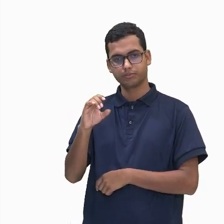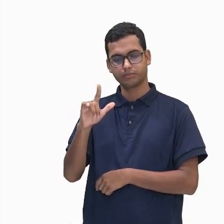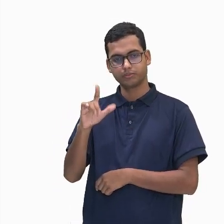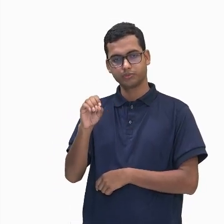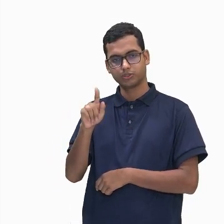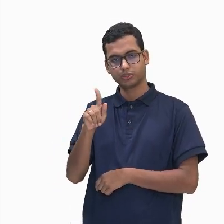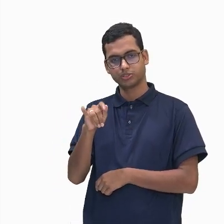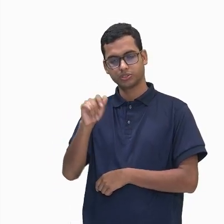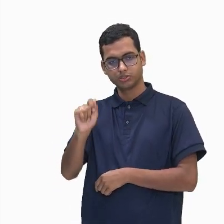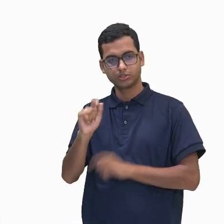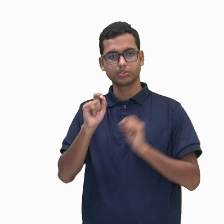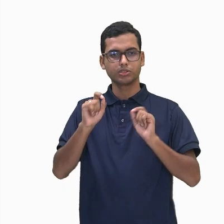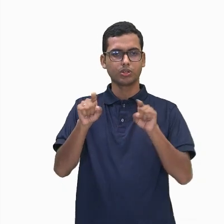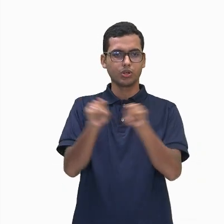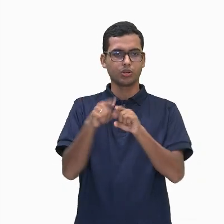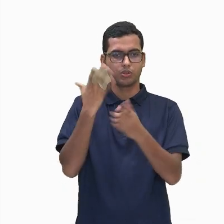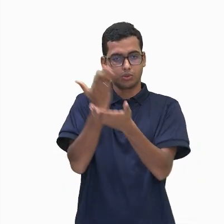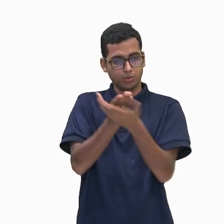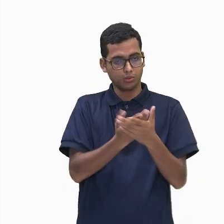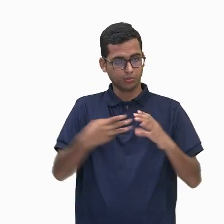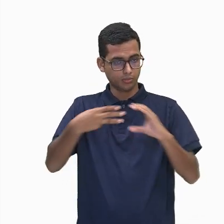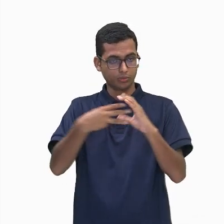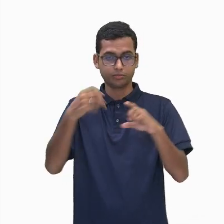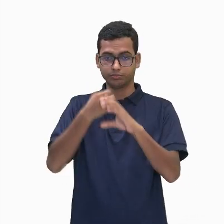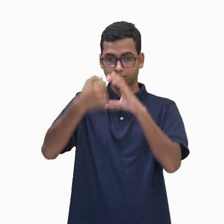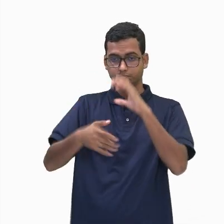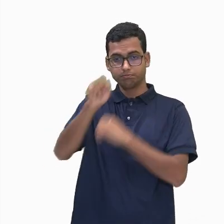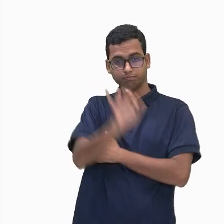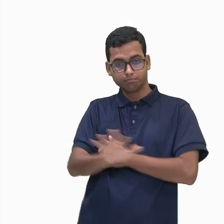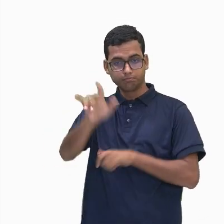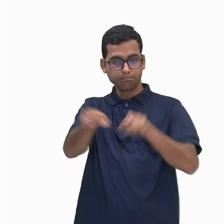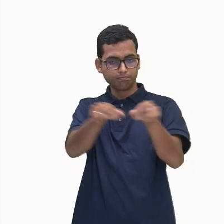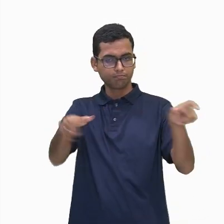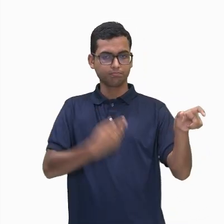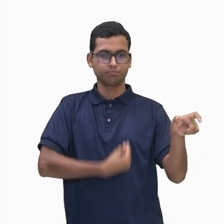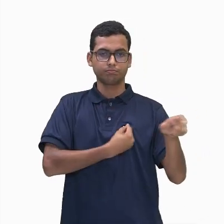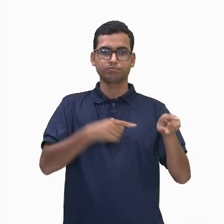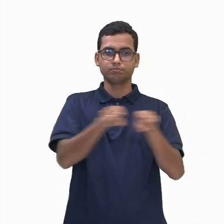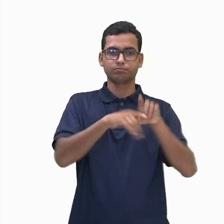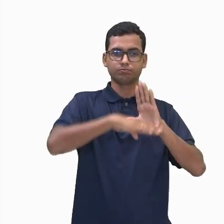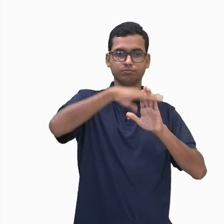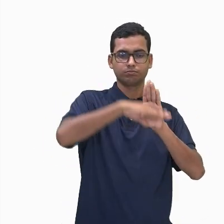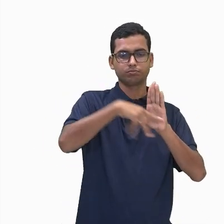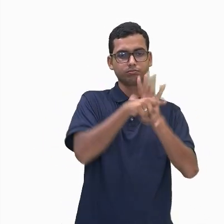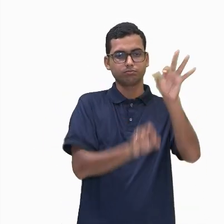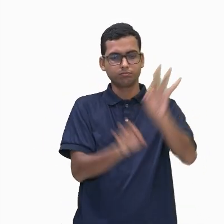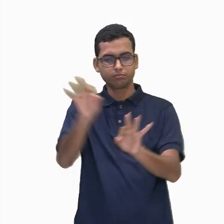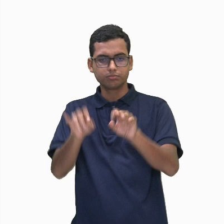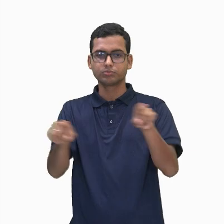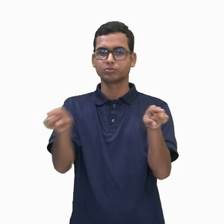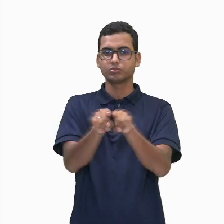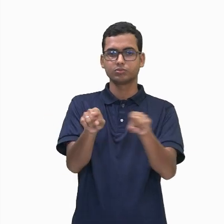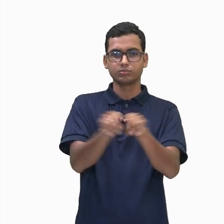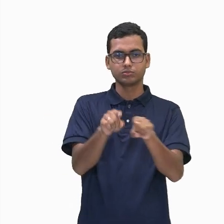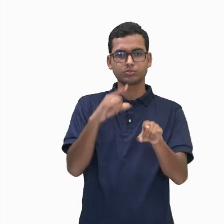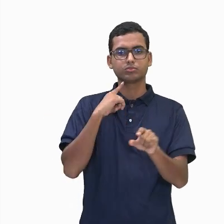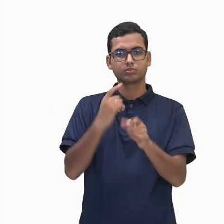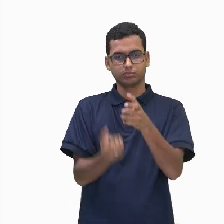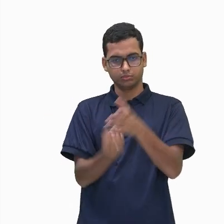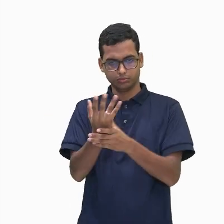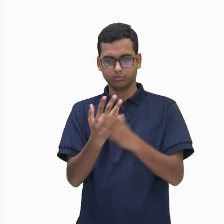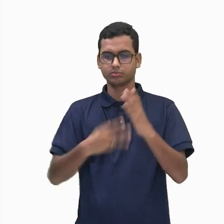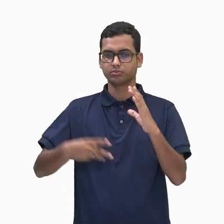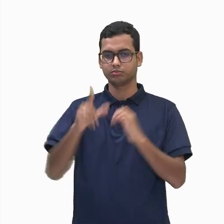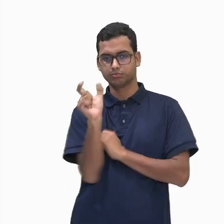citologia e no detalhamento, características gerais dos seres vivos, níveis de organização, origem